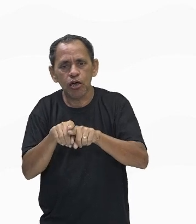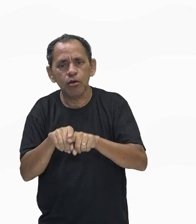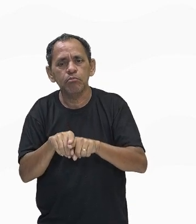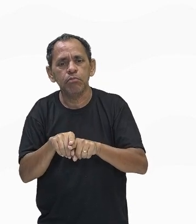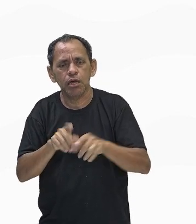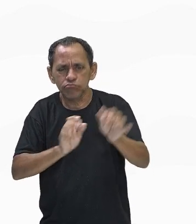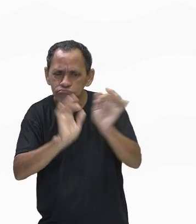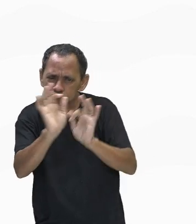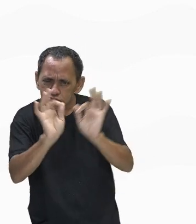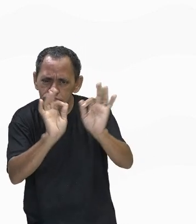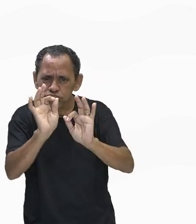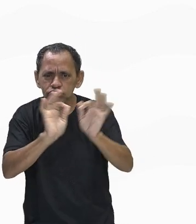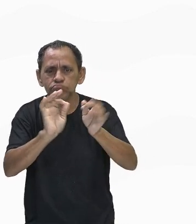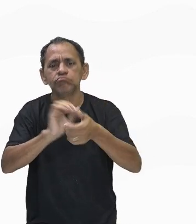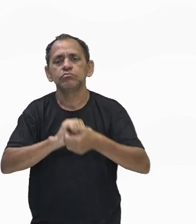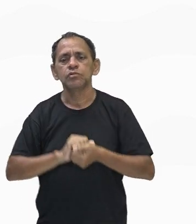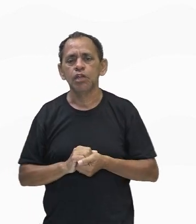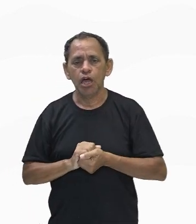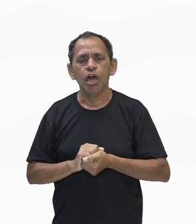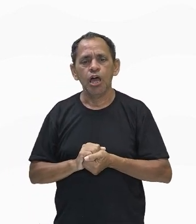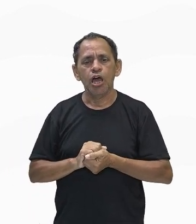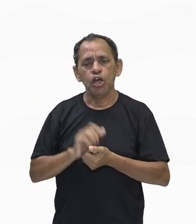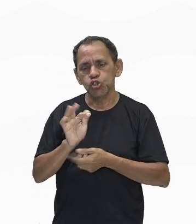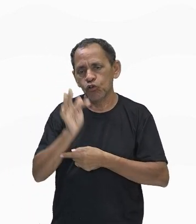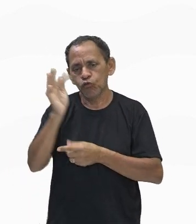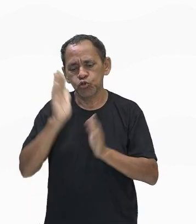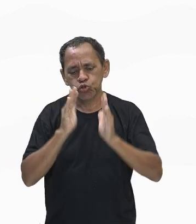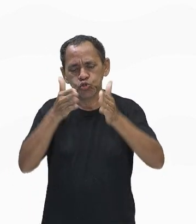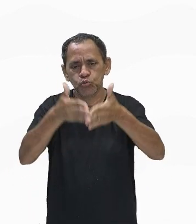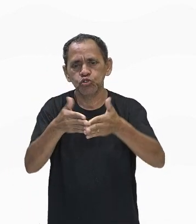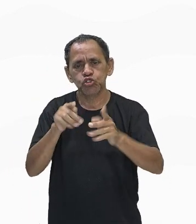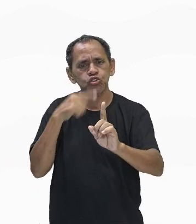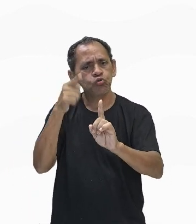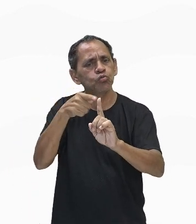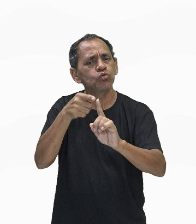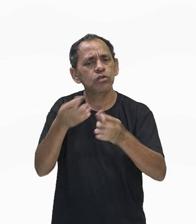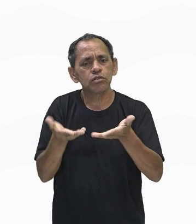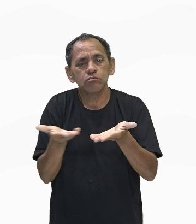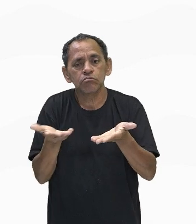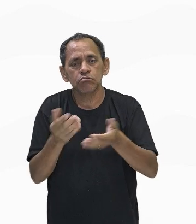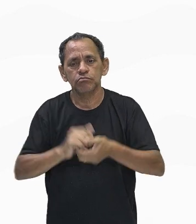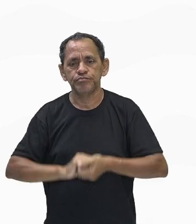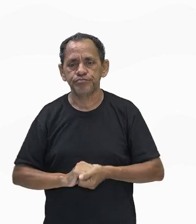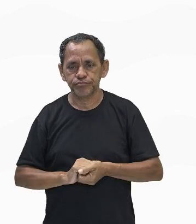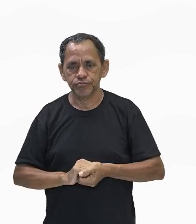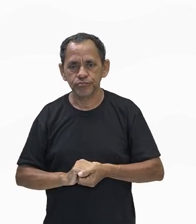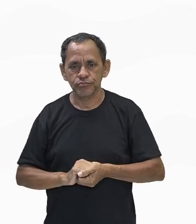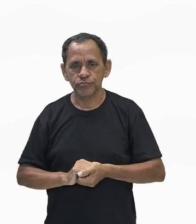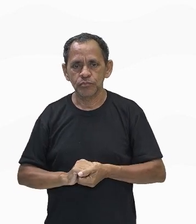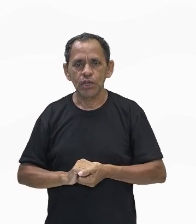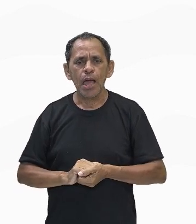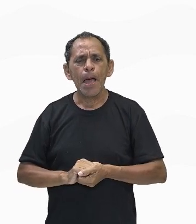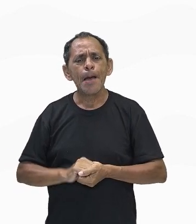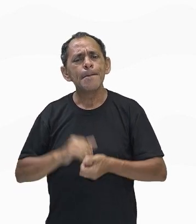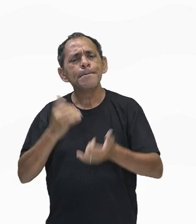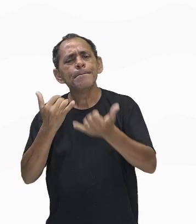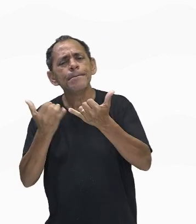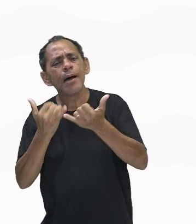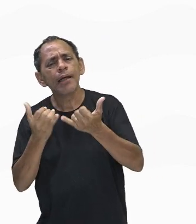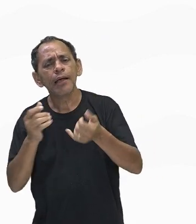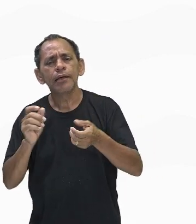Então, às vezes a gente se vê diante da falha ou várias vezes falhando, né? E aí a gente